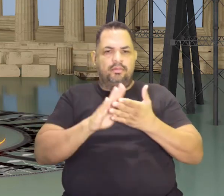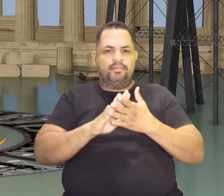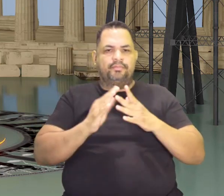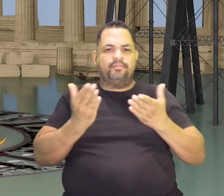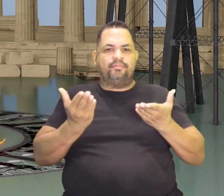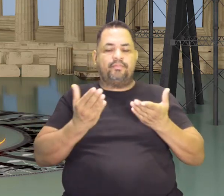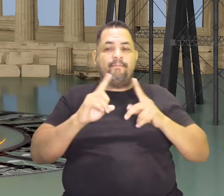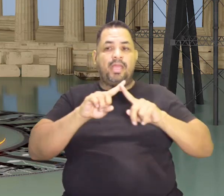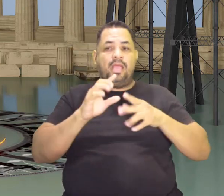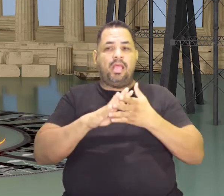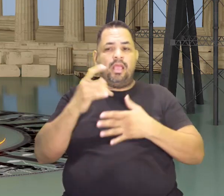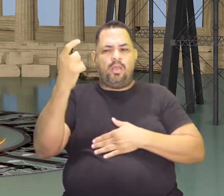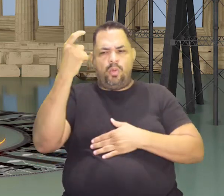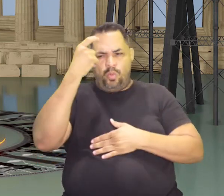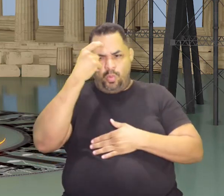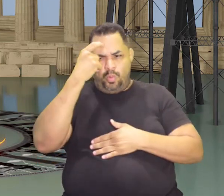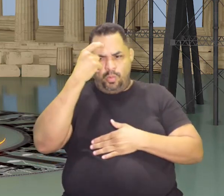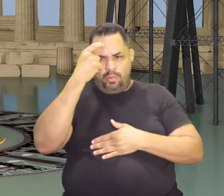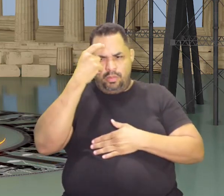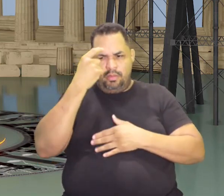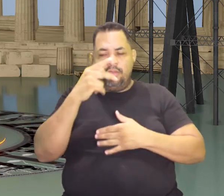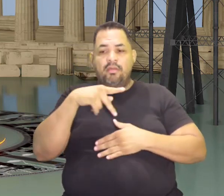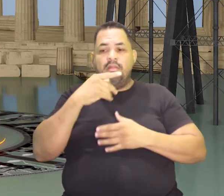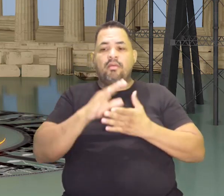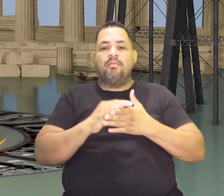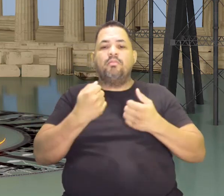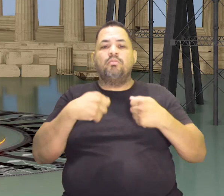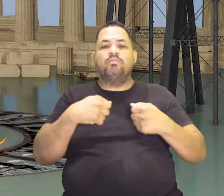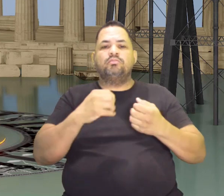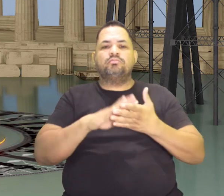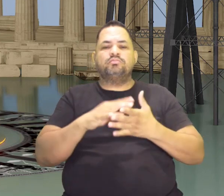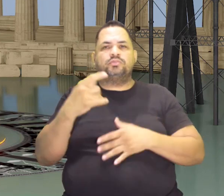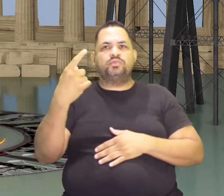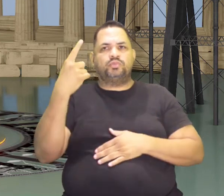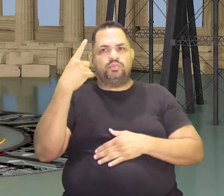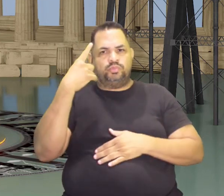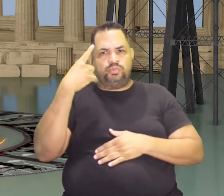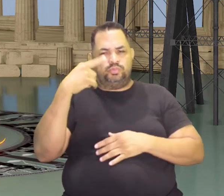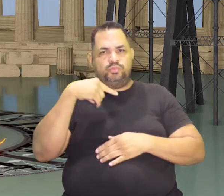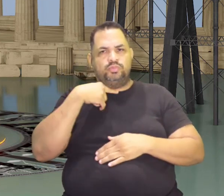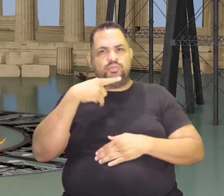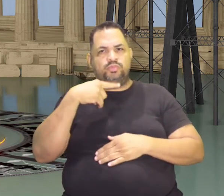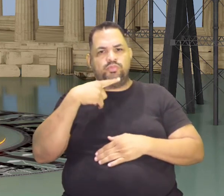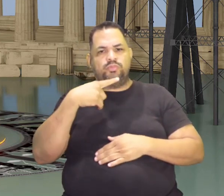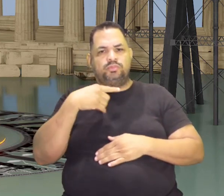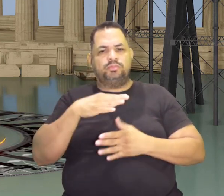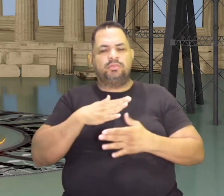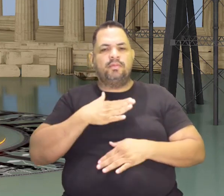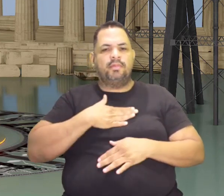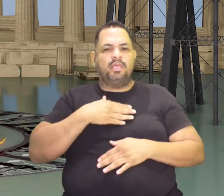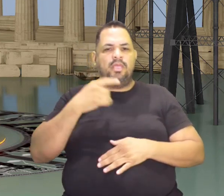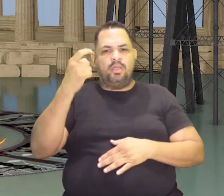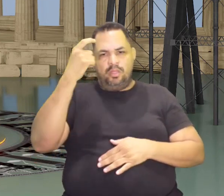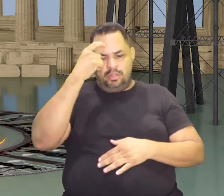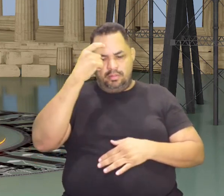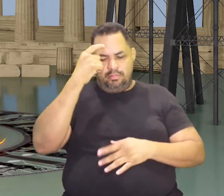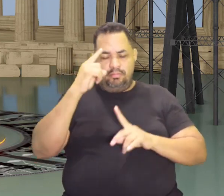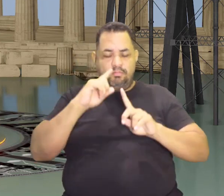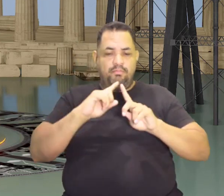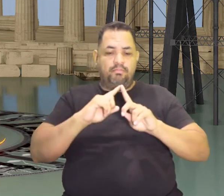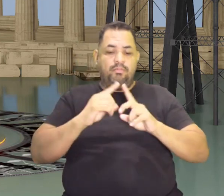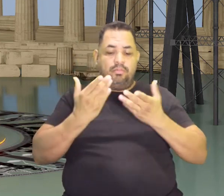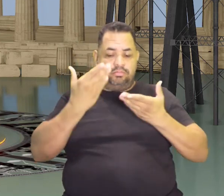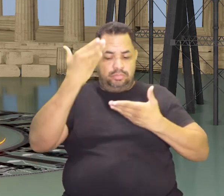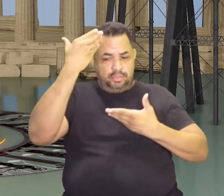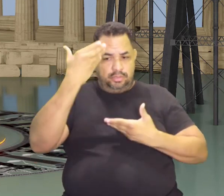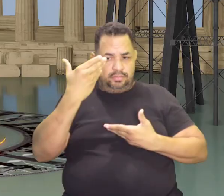que a consciência disse que poderia duvidar de tudo, menos da minha dúvida, da minha consciência. Porque ela existe, ela está